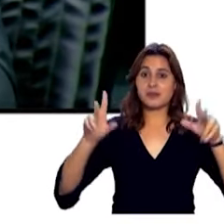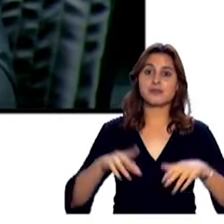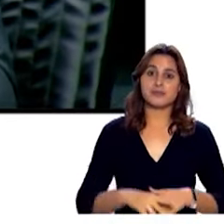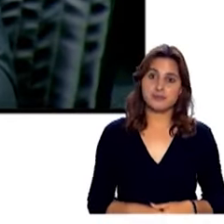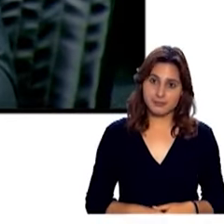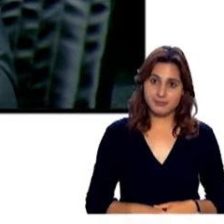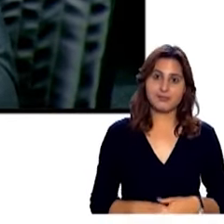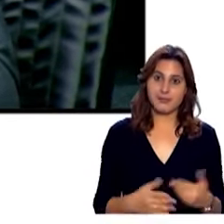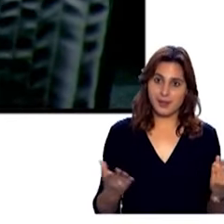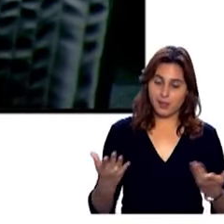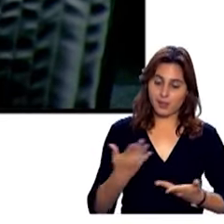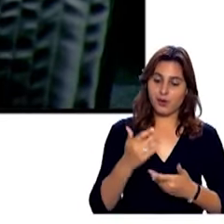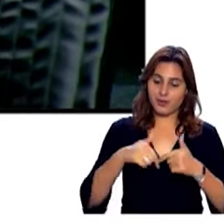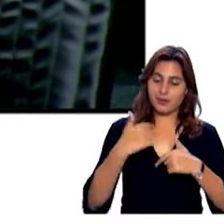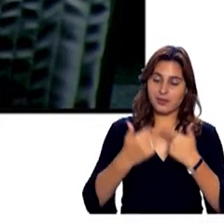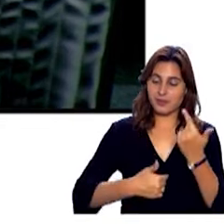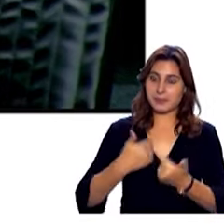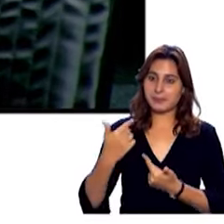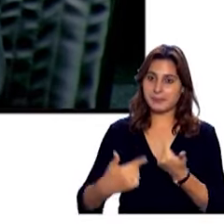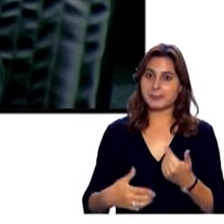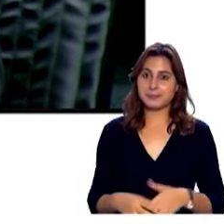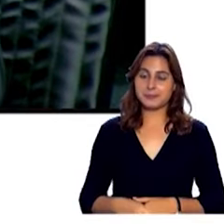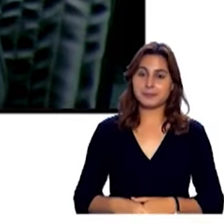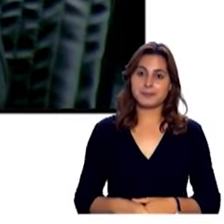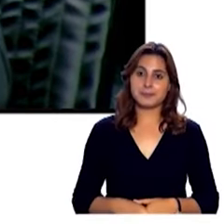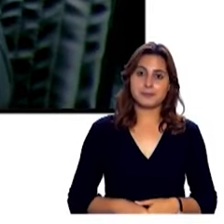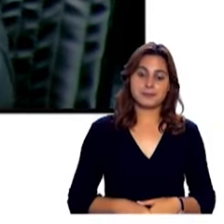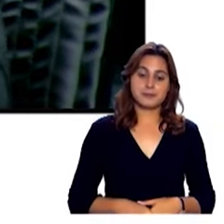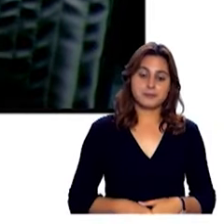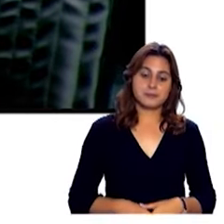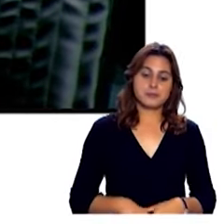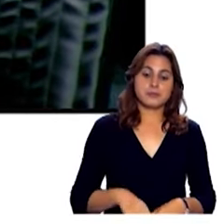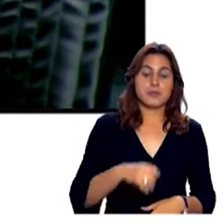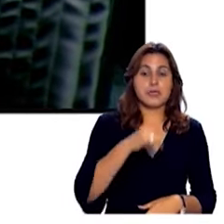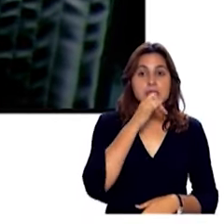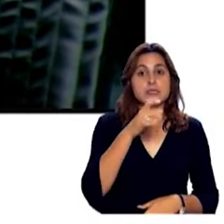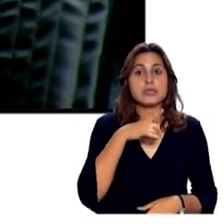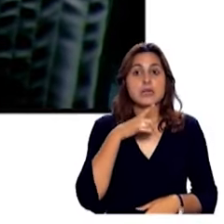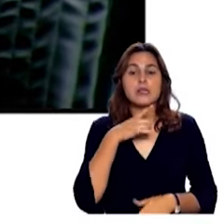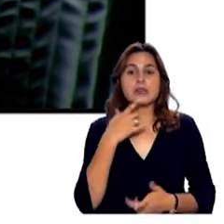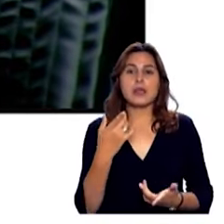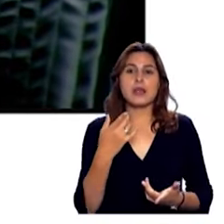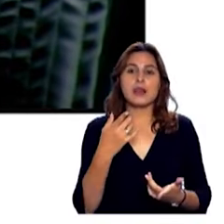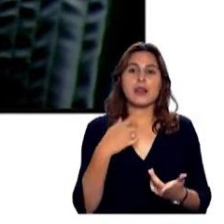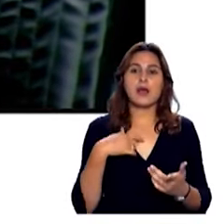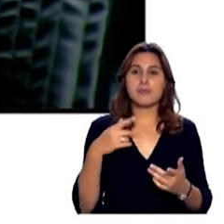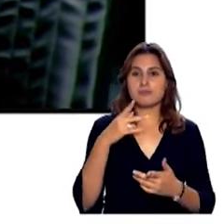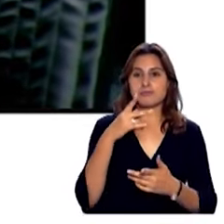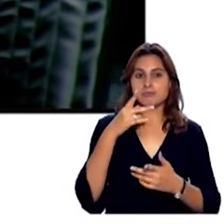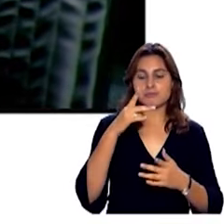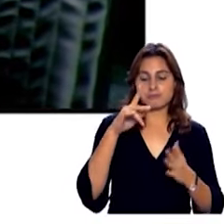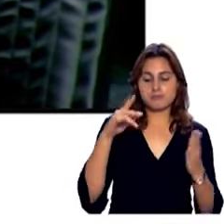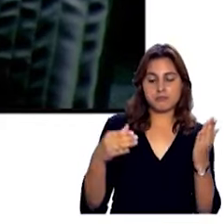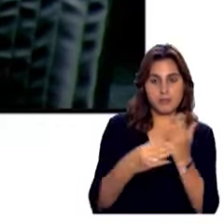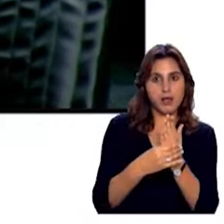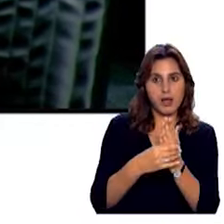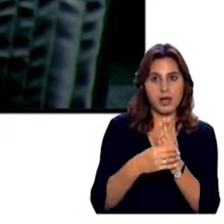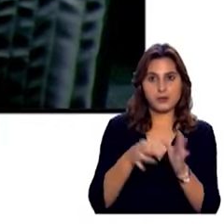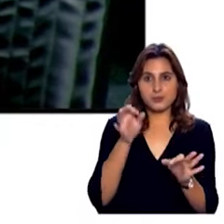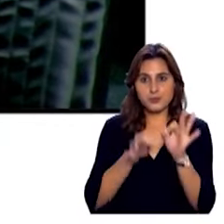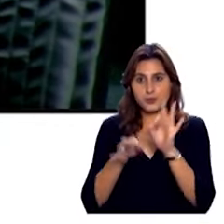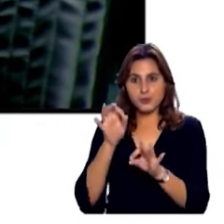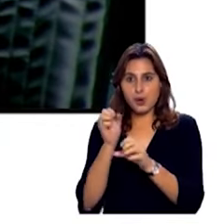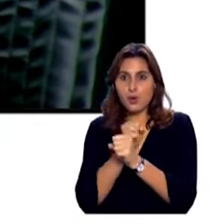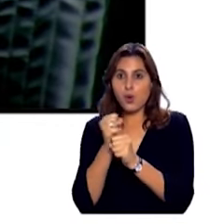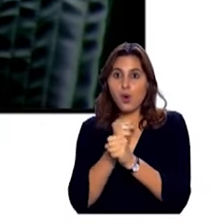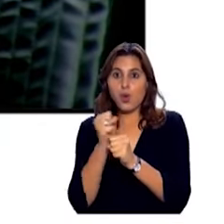vem trabalhando por outro lado se nós fôssemos fazer uma relação entre a quantidade de casos julgados por ano na corte